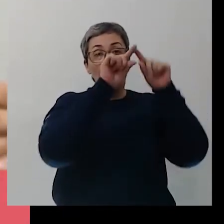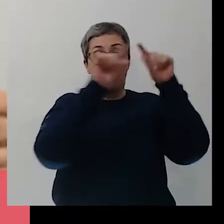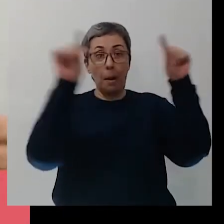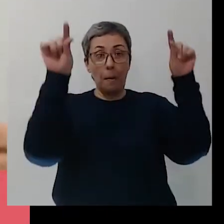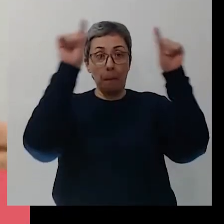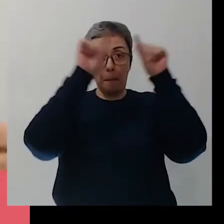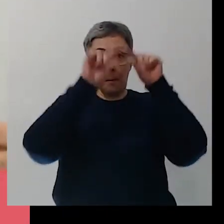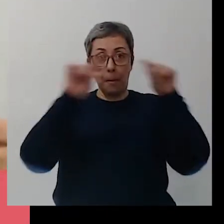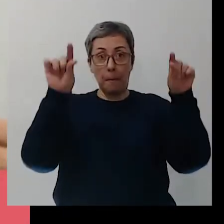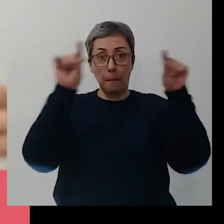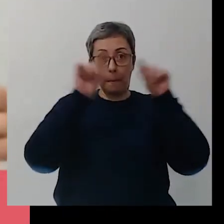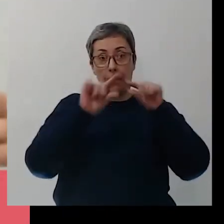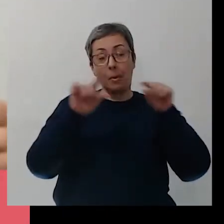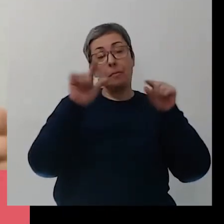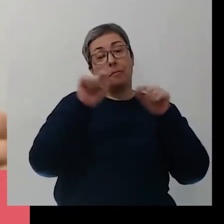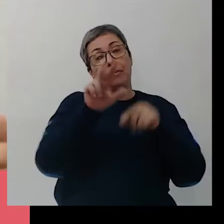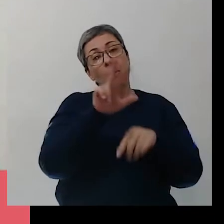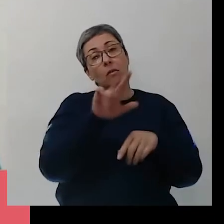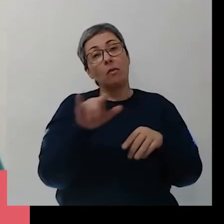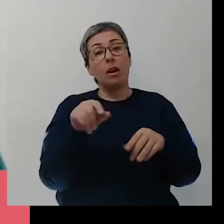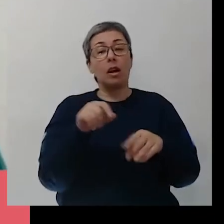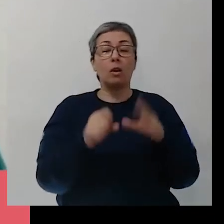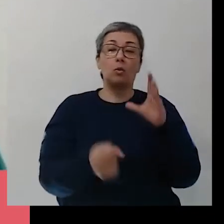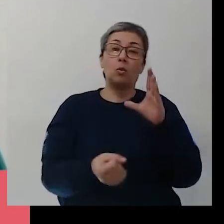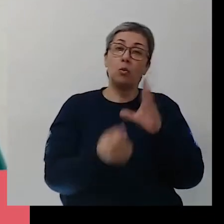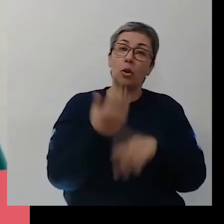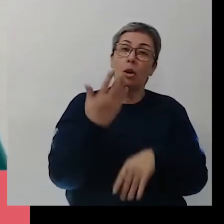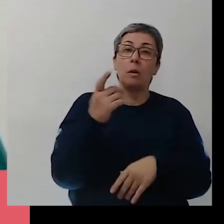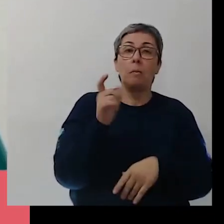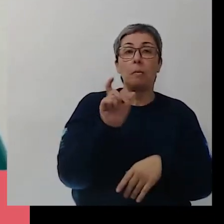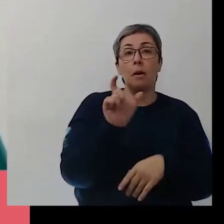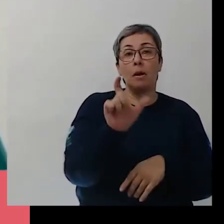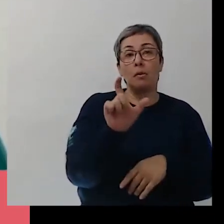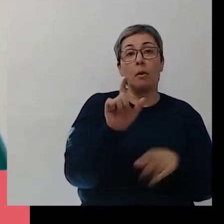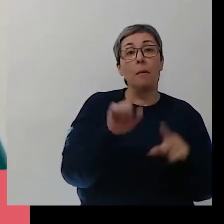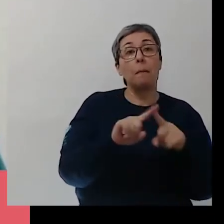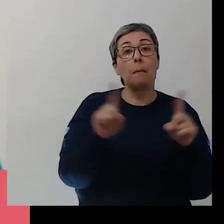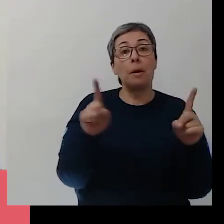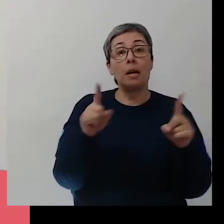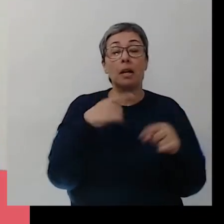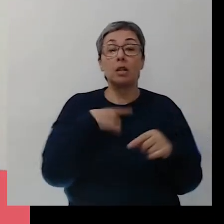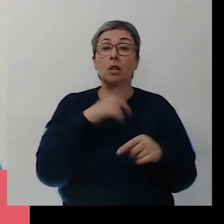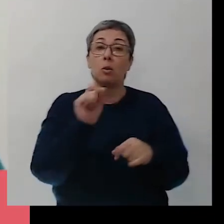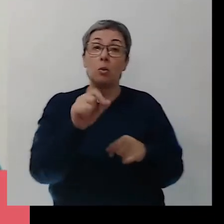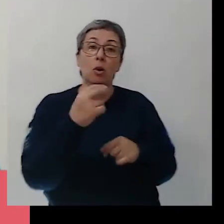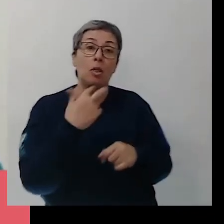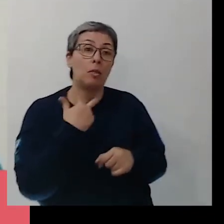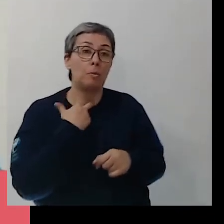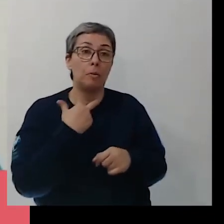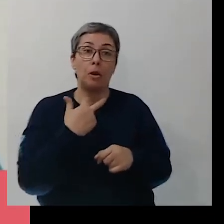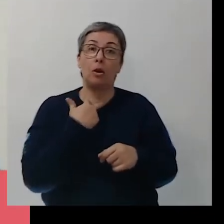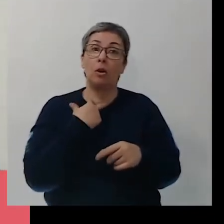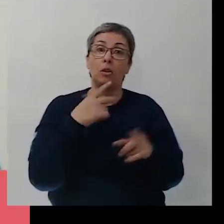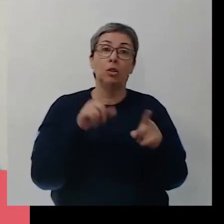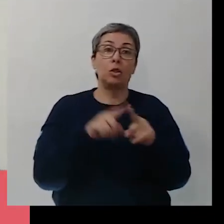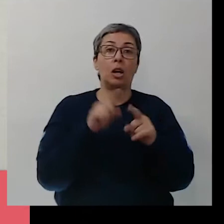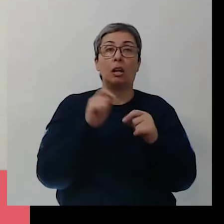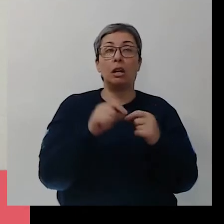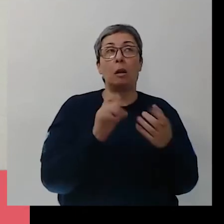posição horizontal, produziremos uma palavra. Só que essas palavras não podem ser